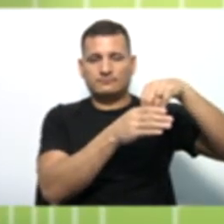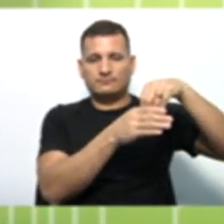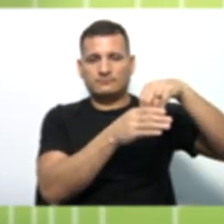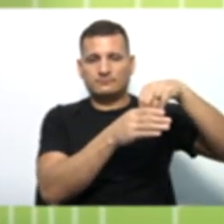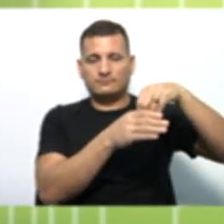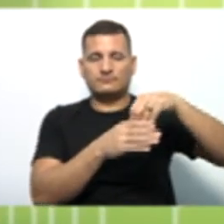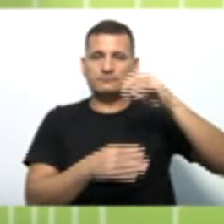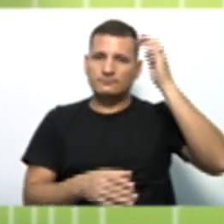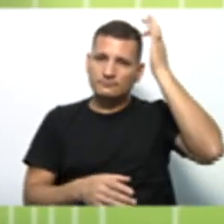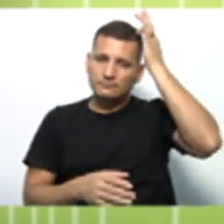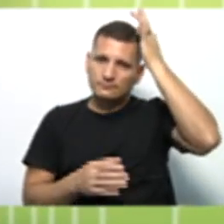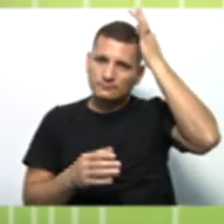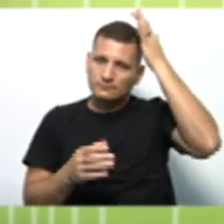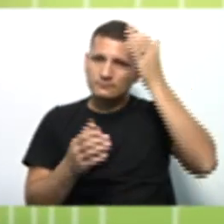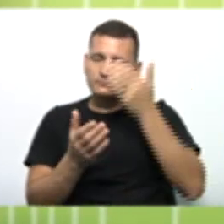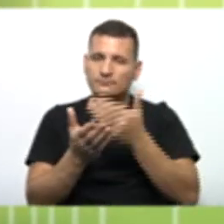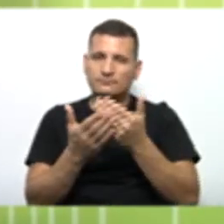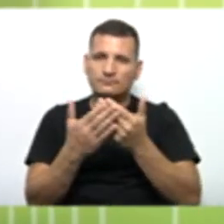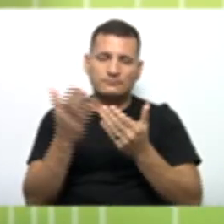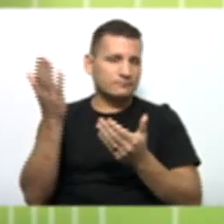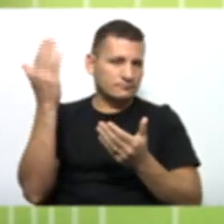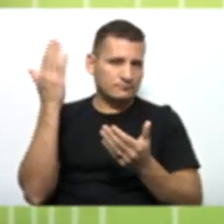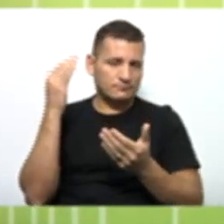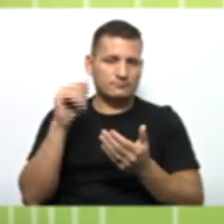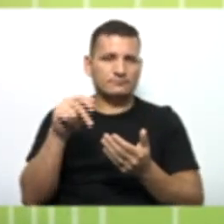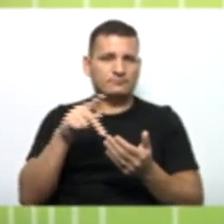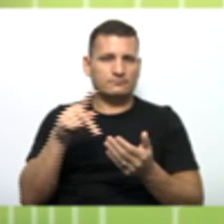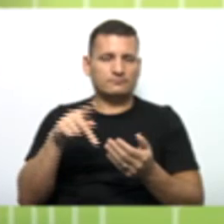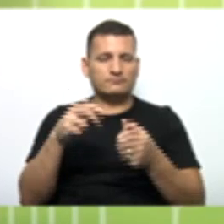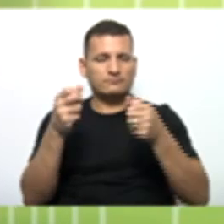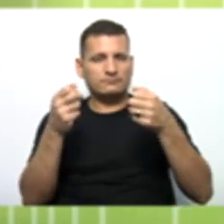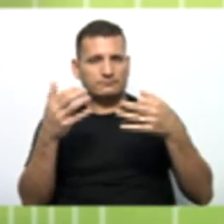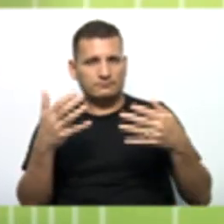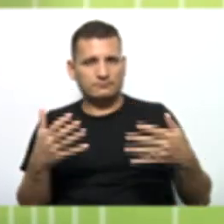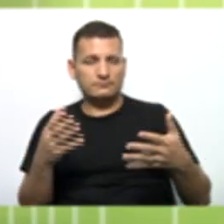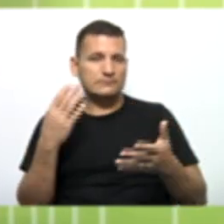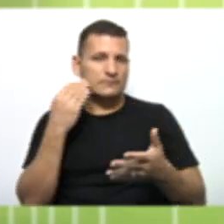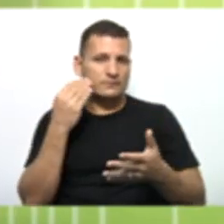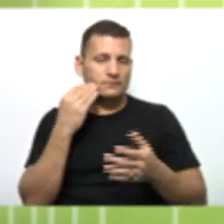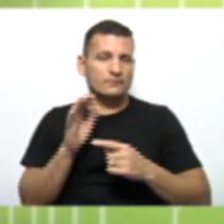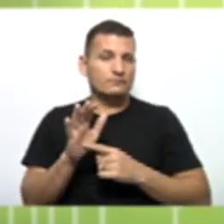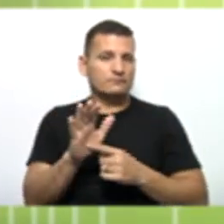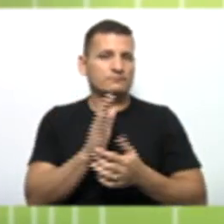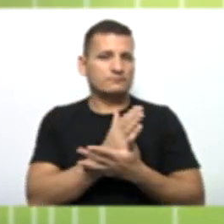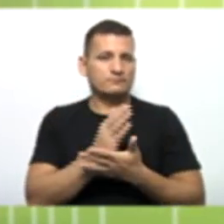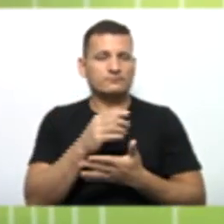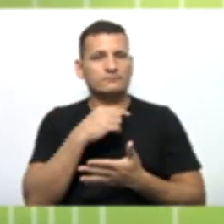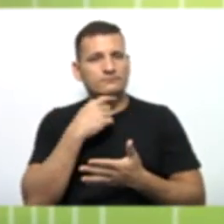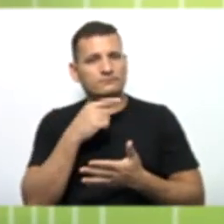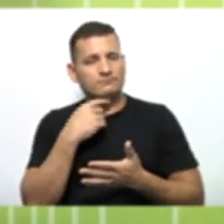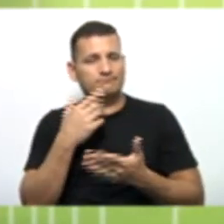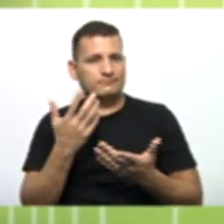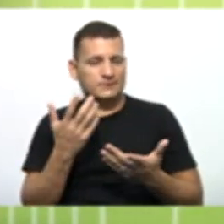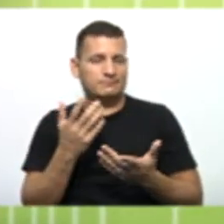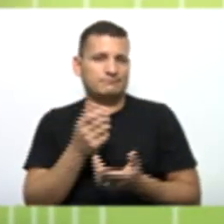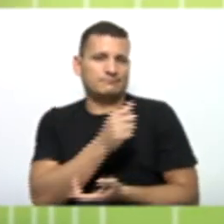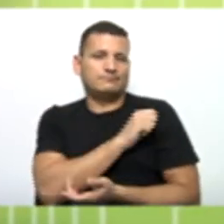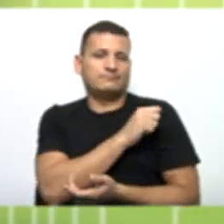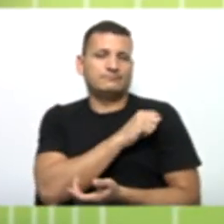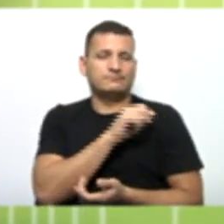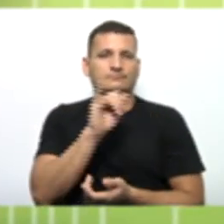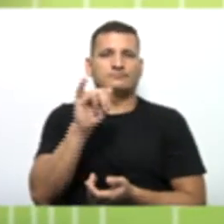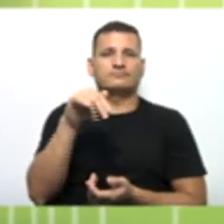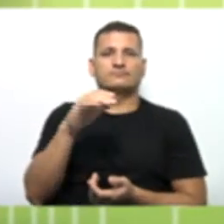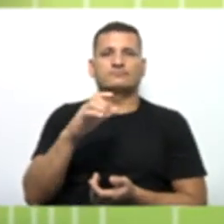Na aula passada, o professor Marlon tentou ajudar alguns alunos, mas ainda ficou dúvida em questão do include e na questão